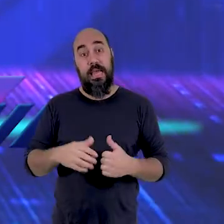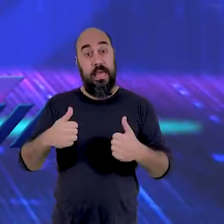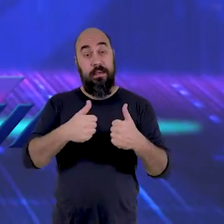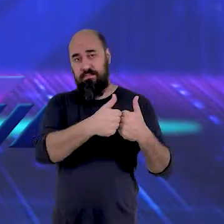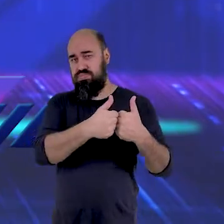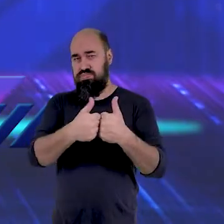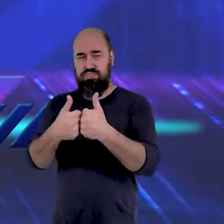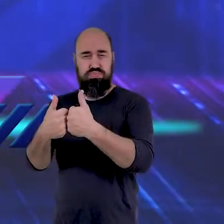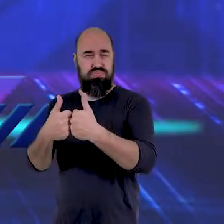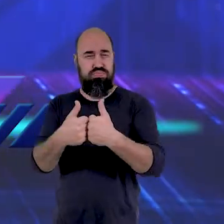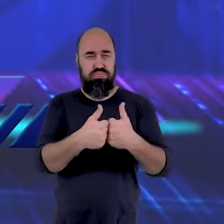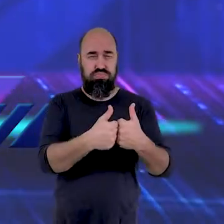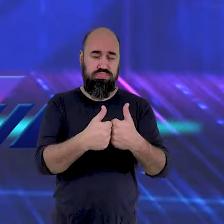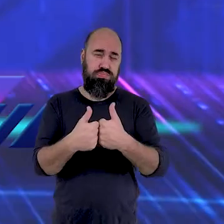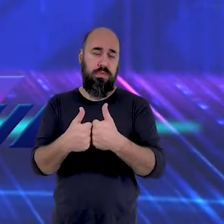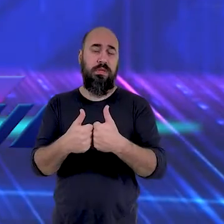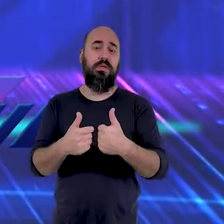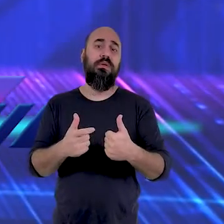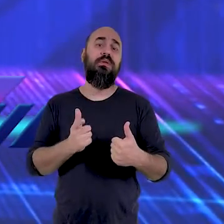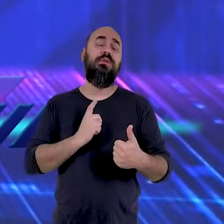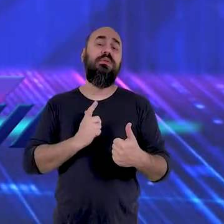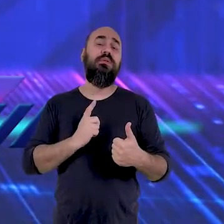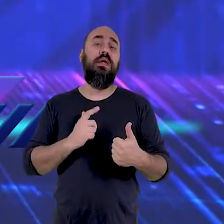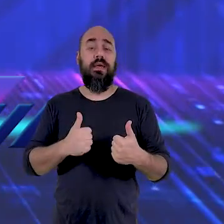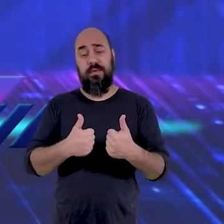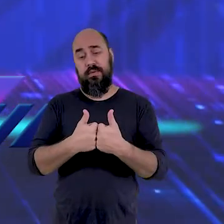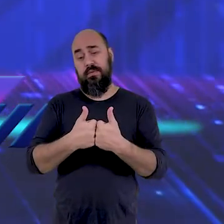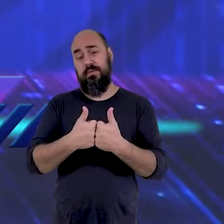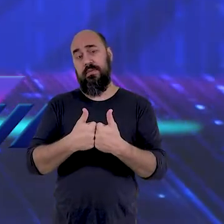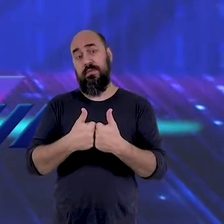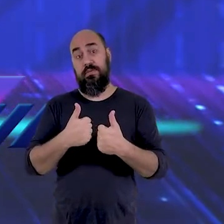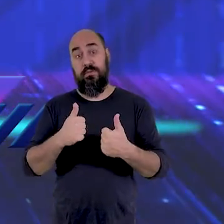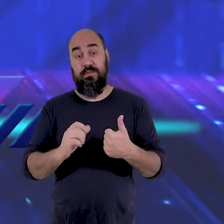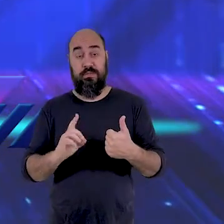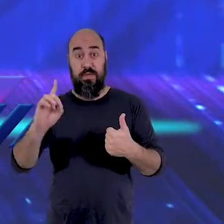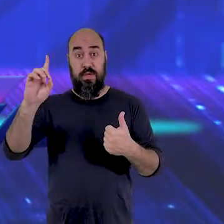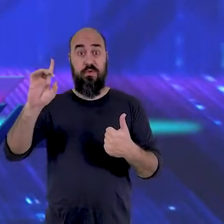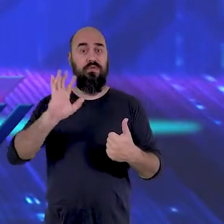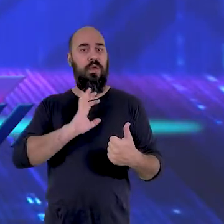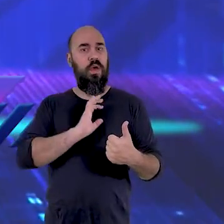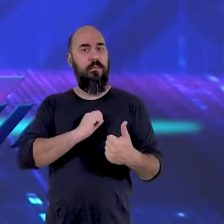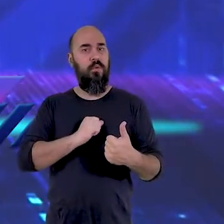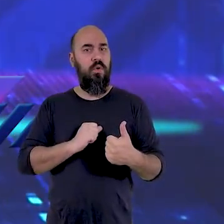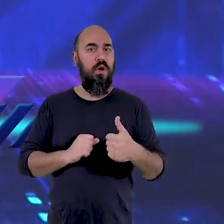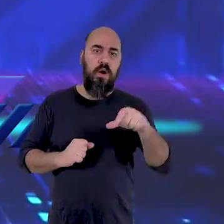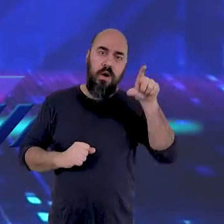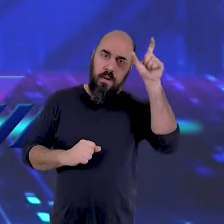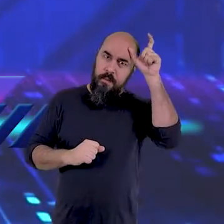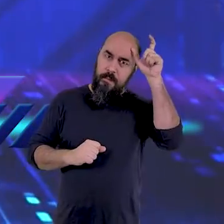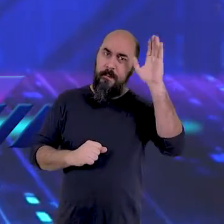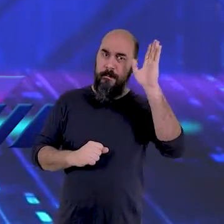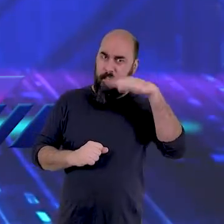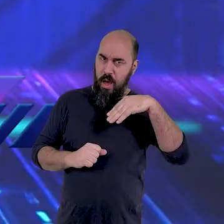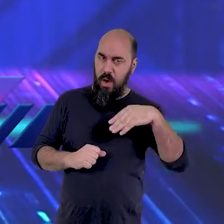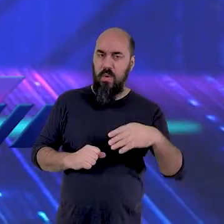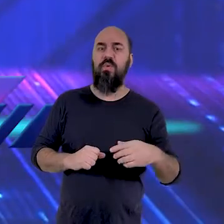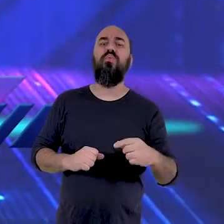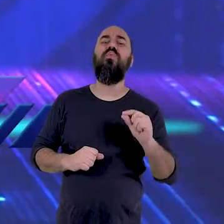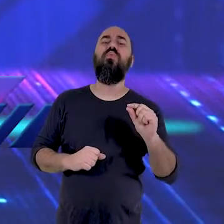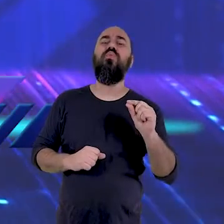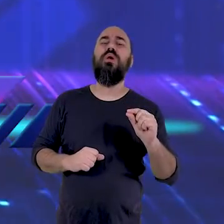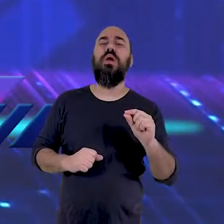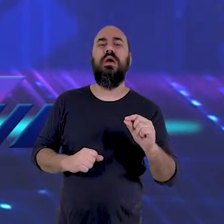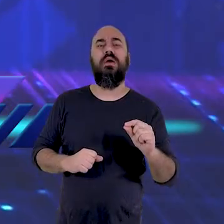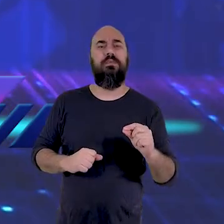Esta luta está encabeçada, o bem, por Deus e o seu amor, e as forças do mal estão encabeçadas